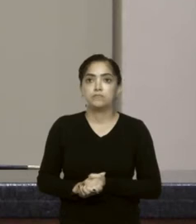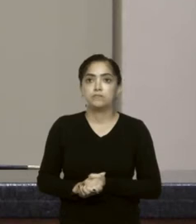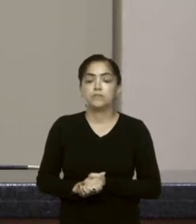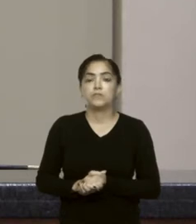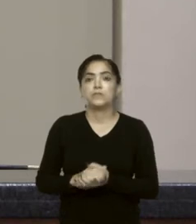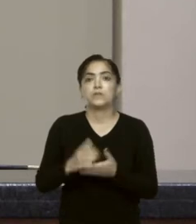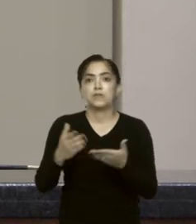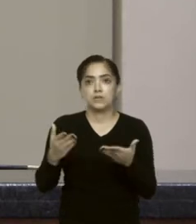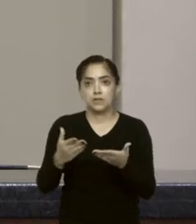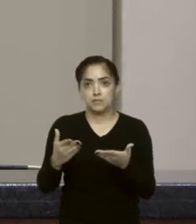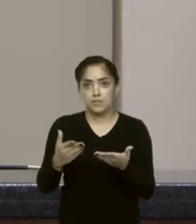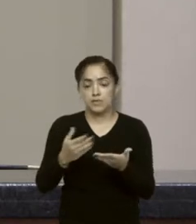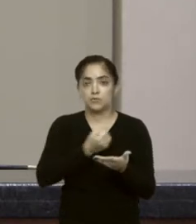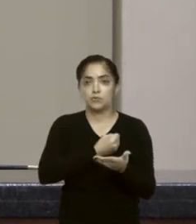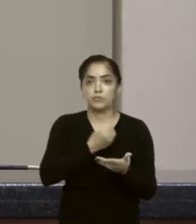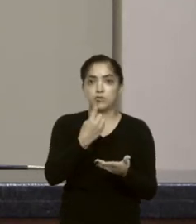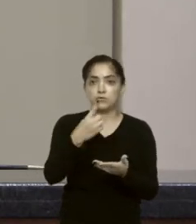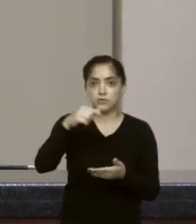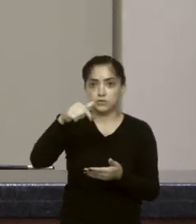Ato da mesa